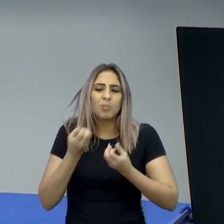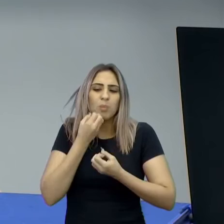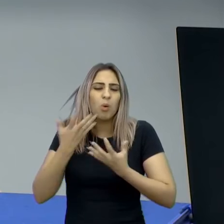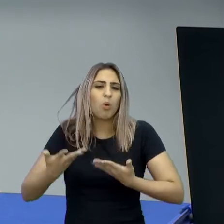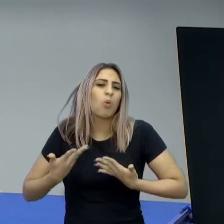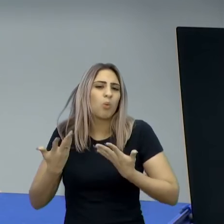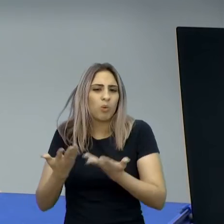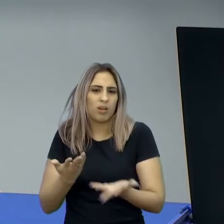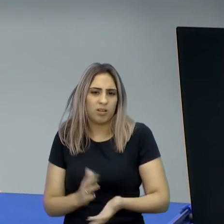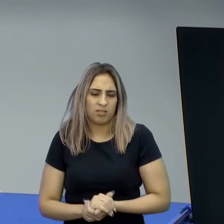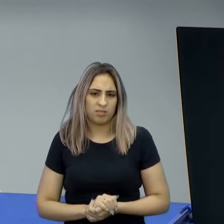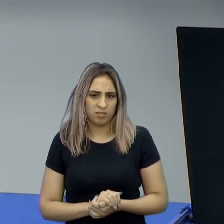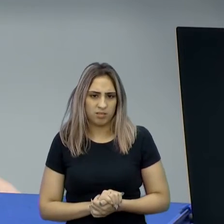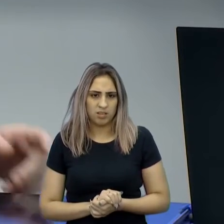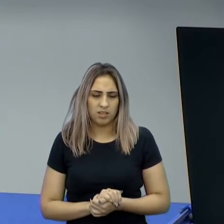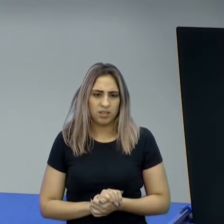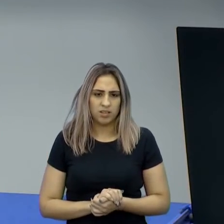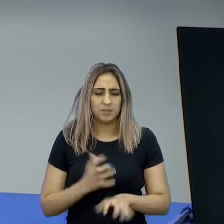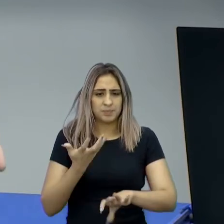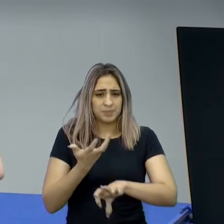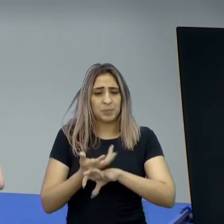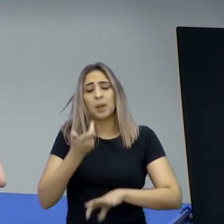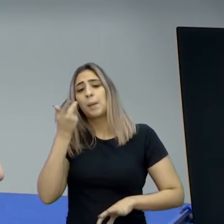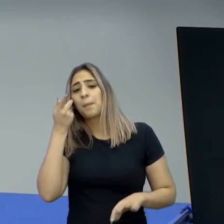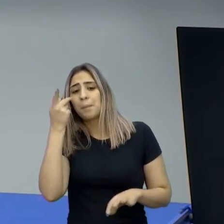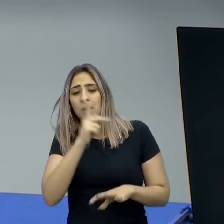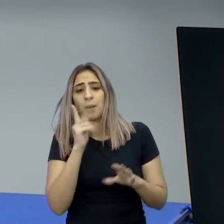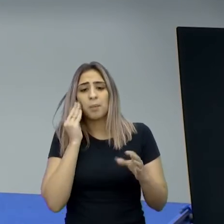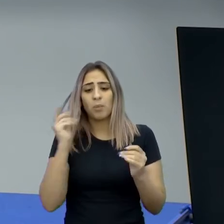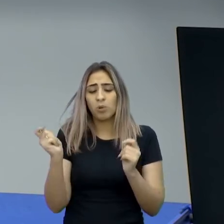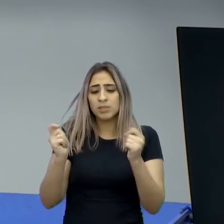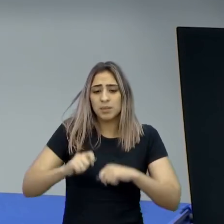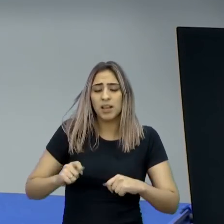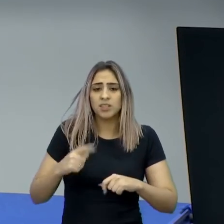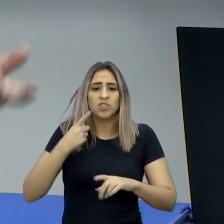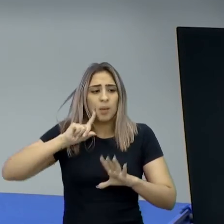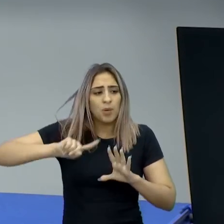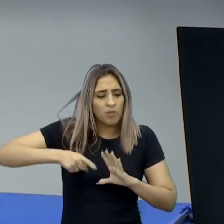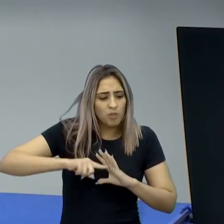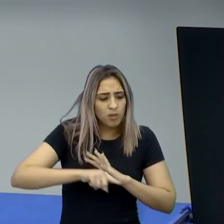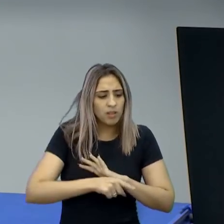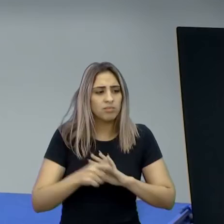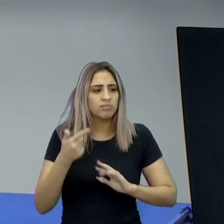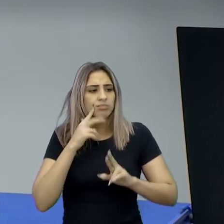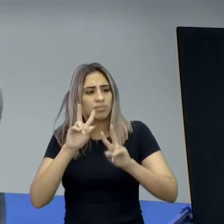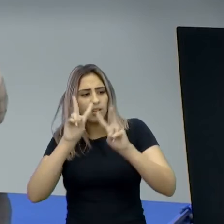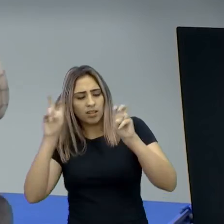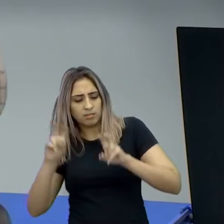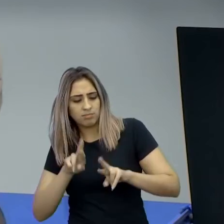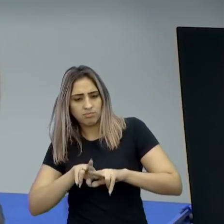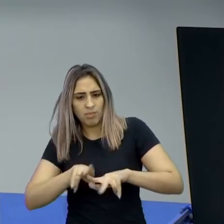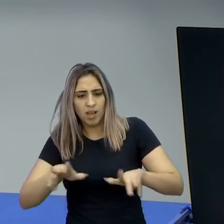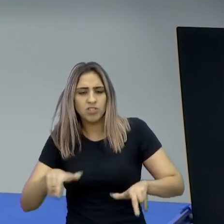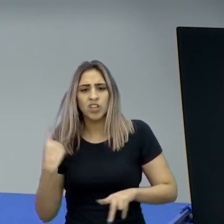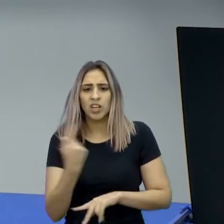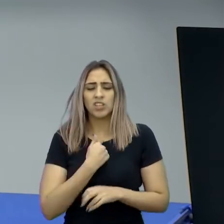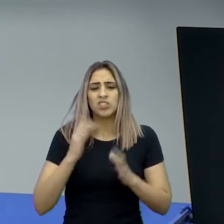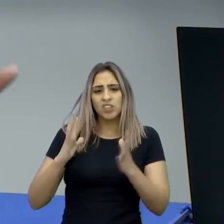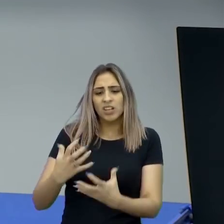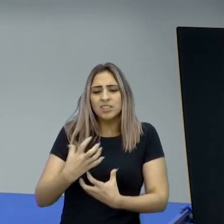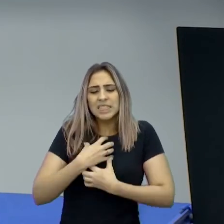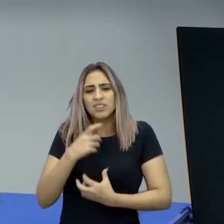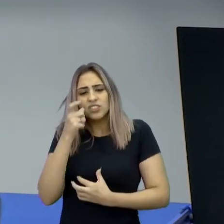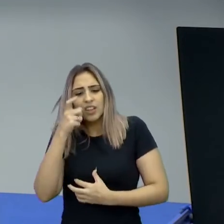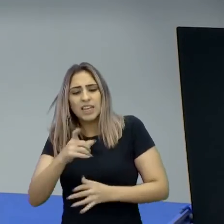Então, o itinerário traz para a gente a possibilidade de se aprofundar em temáticas pelas quais a gente já sente um